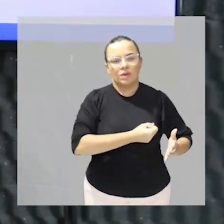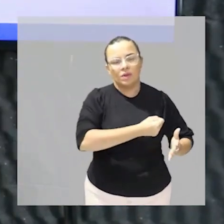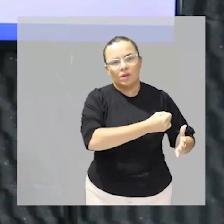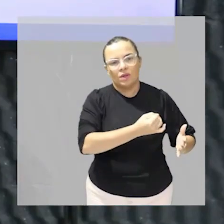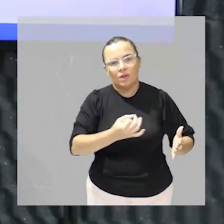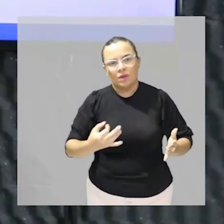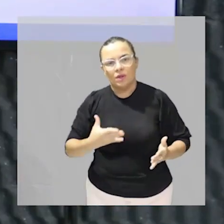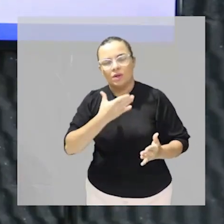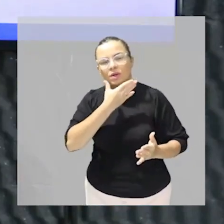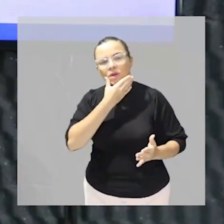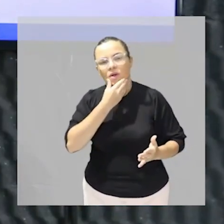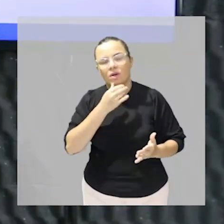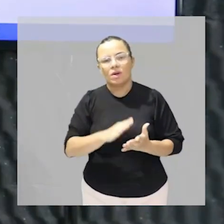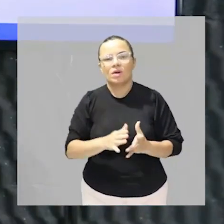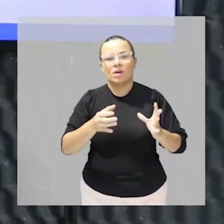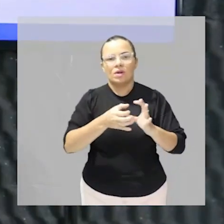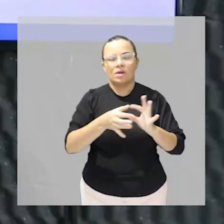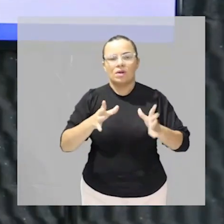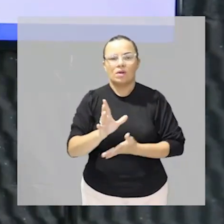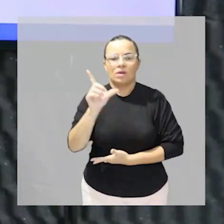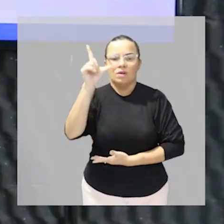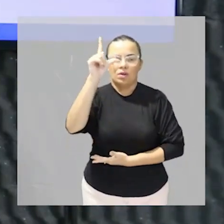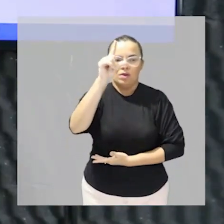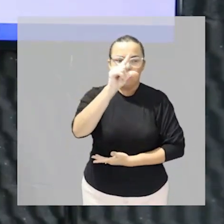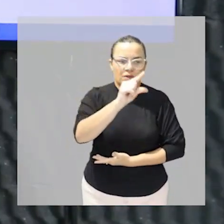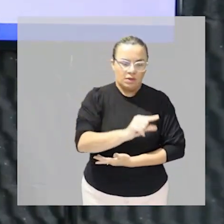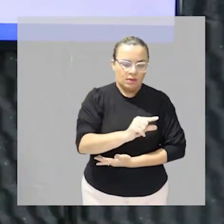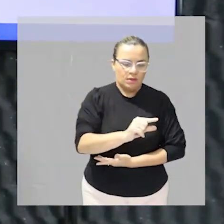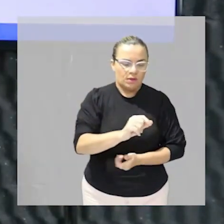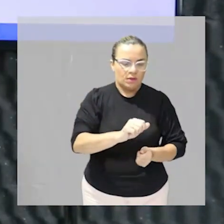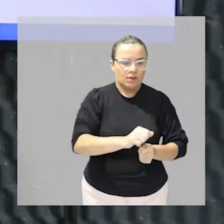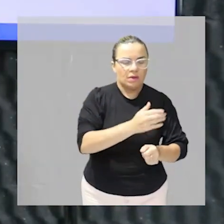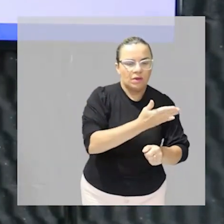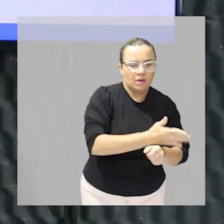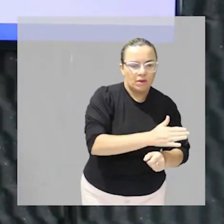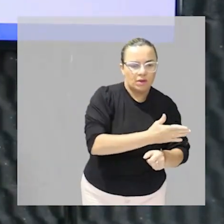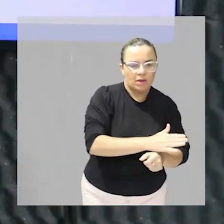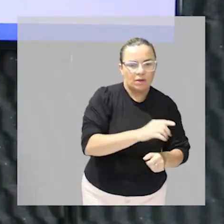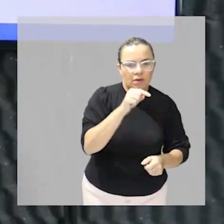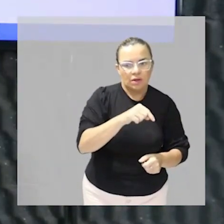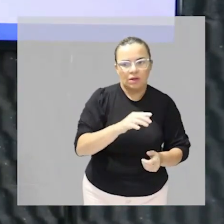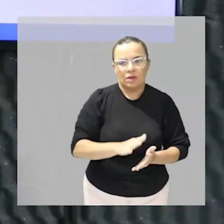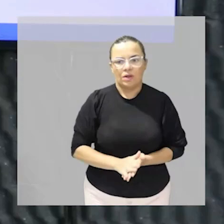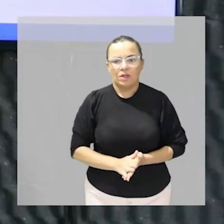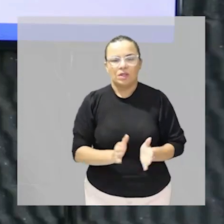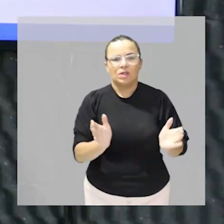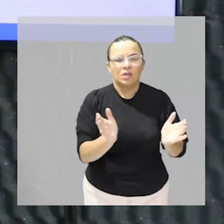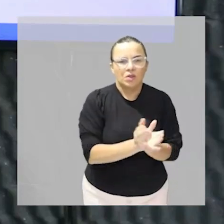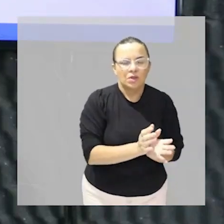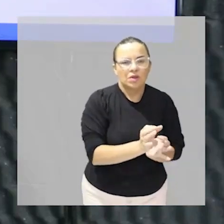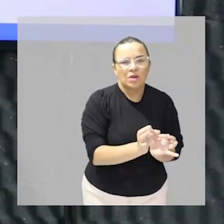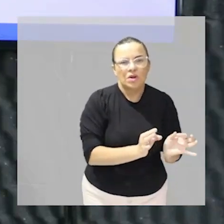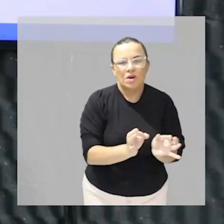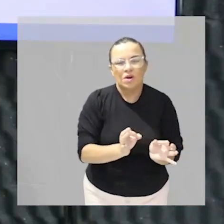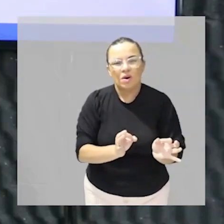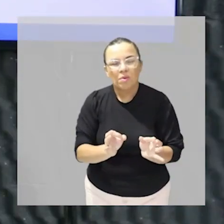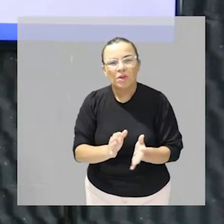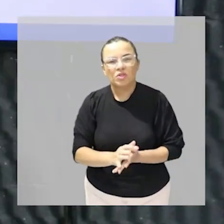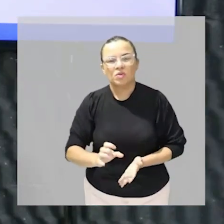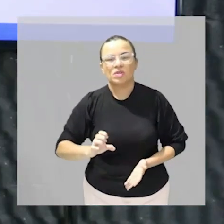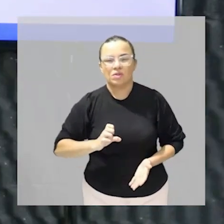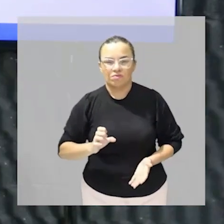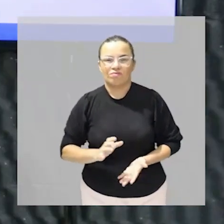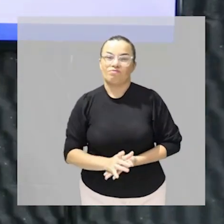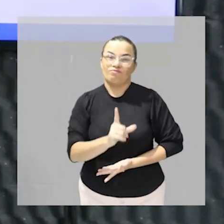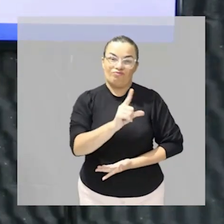livres menor exercendo a cidadania no modelo aristocrático oligárquico. E por que isso